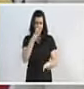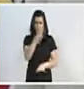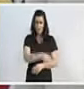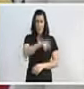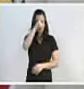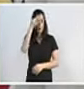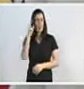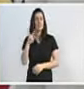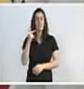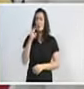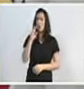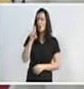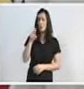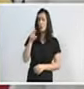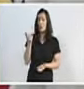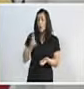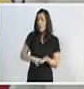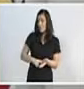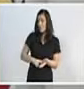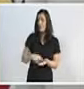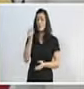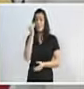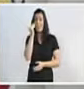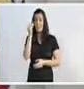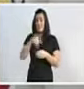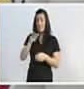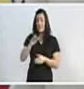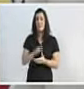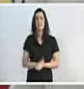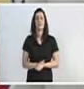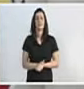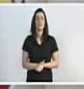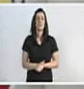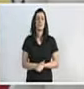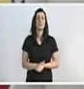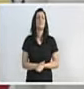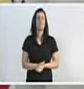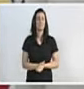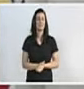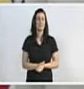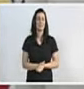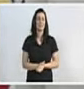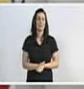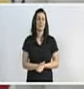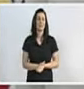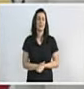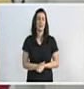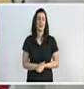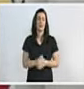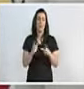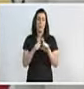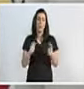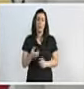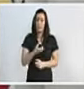prefeito, o vereador, nunca coloca seus nomes à disposição. Com exceção aí dos 4, 5, né, os demais correm do pau.